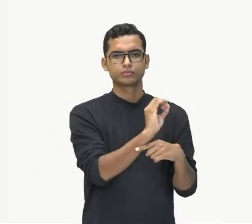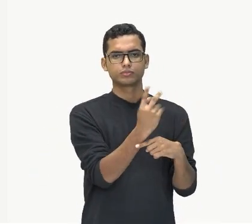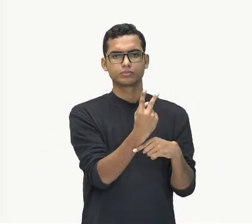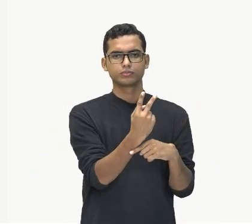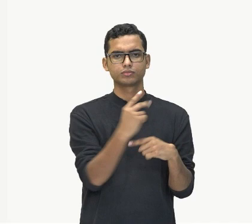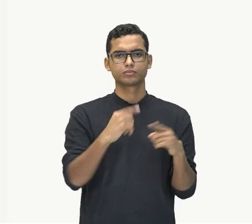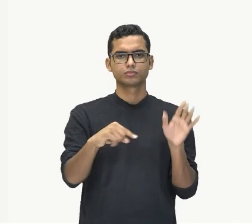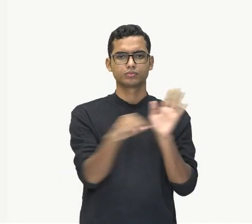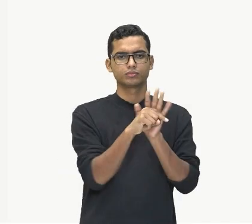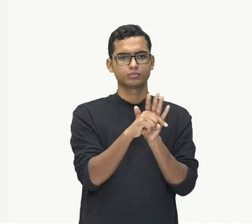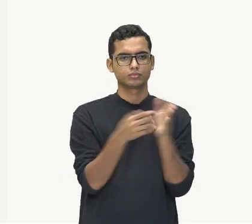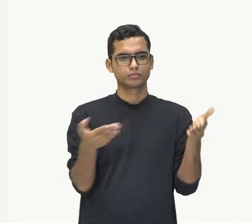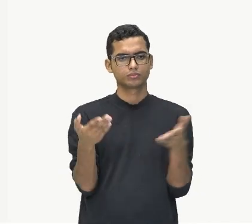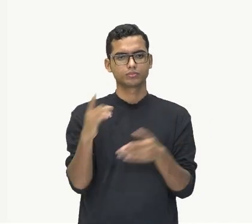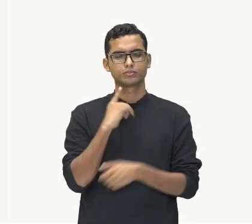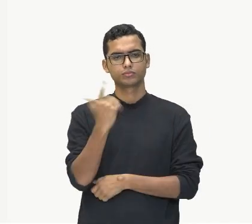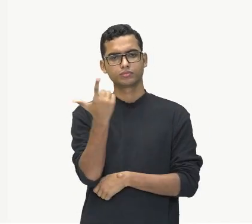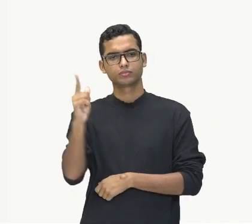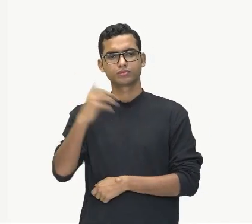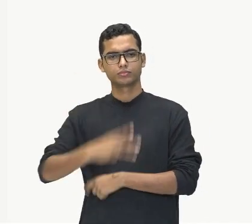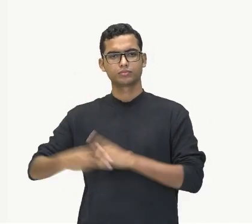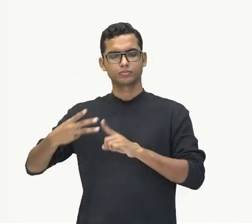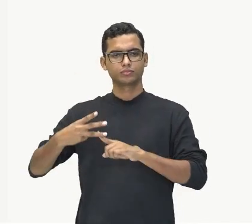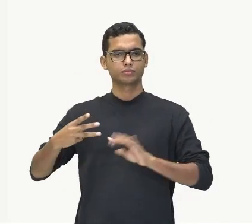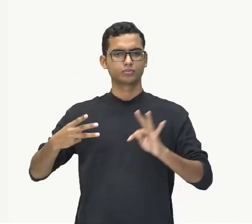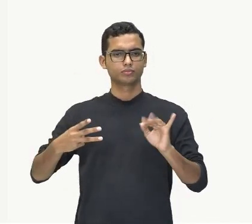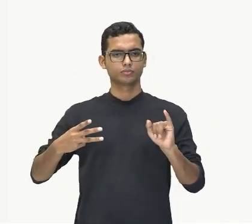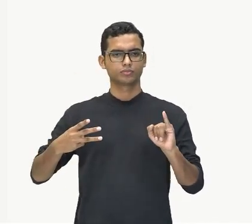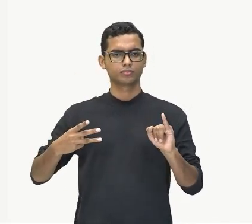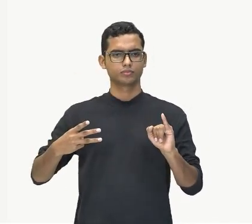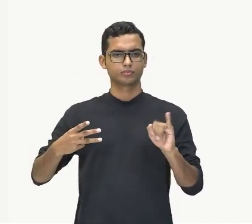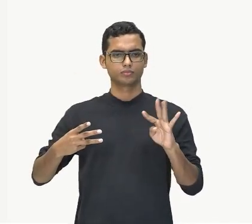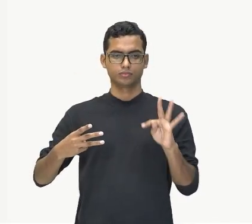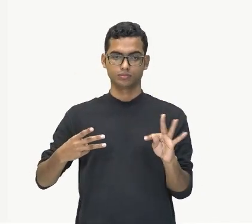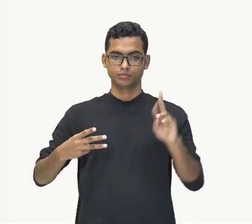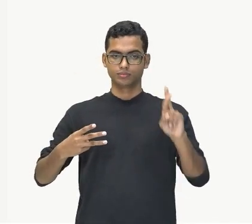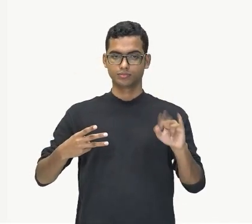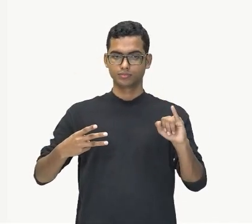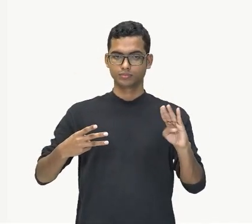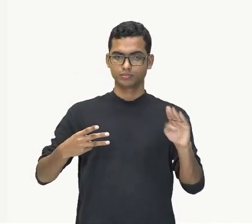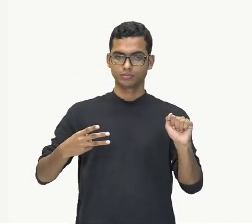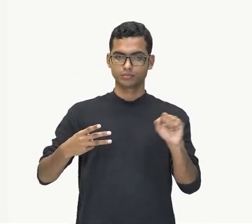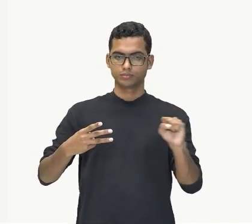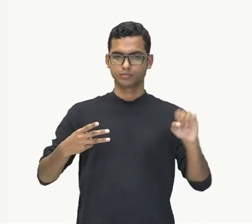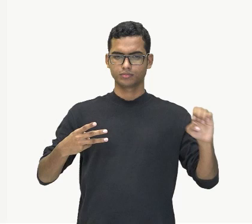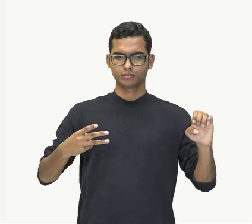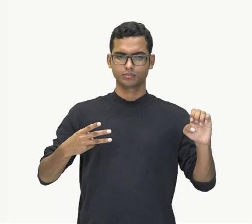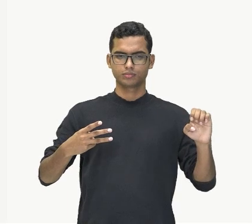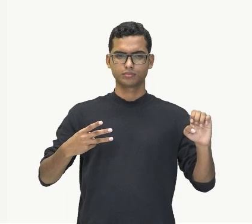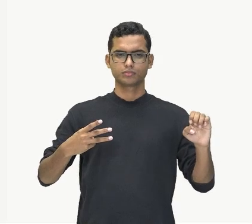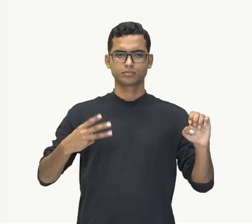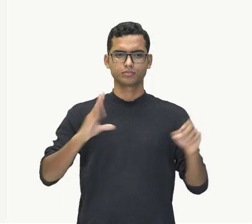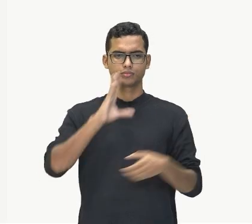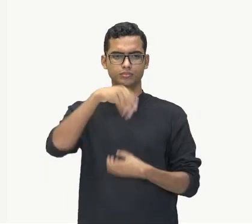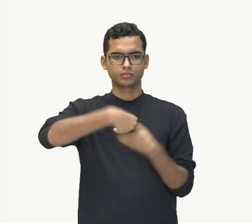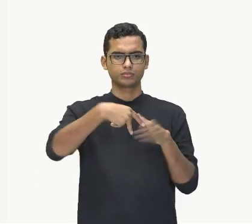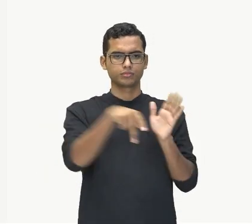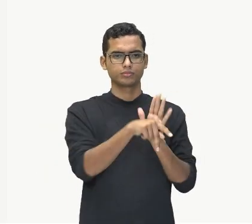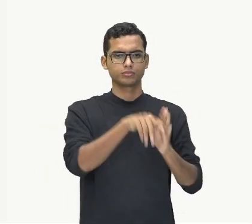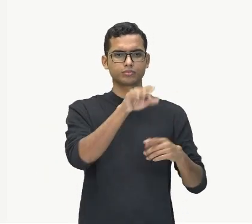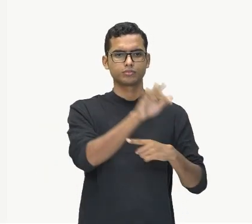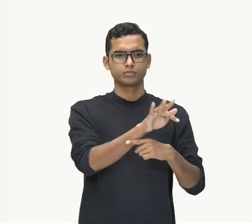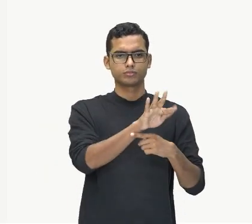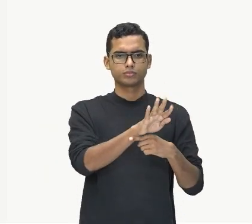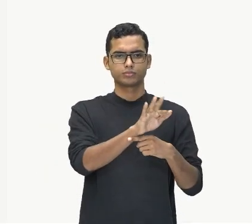OH-. Aí, como exemplo, hidróxido de ferro. E temos tetrabase, vão ter aí